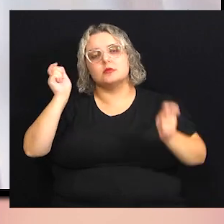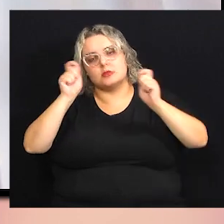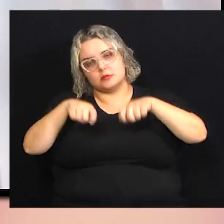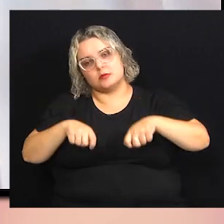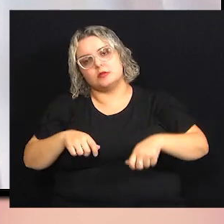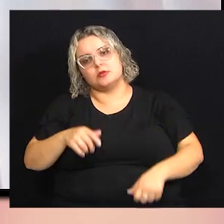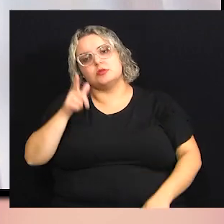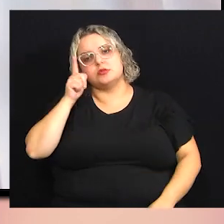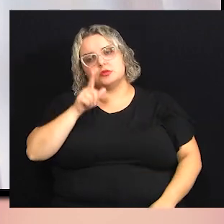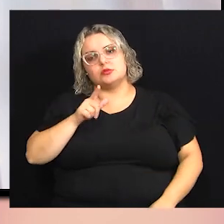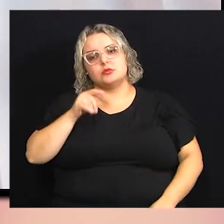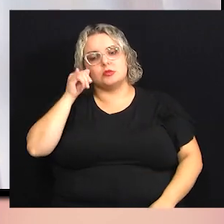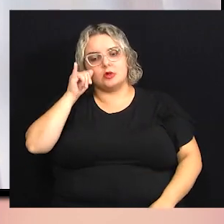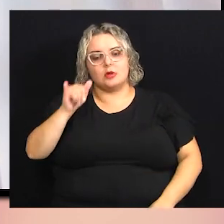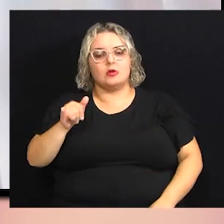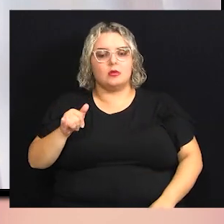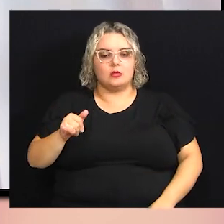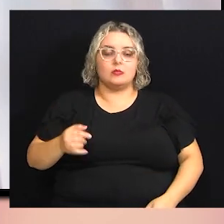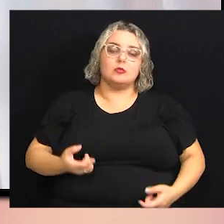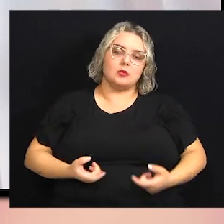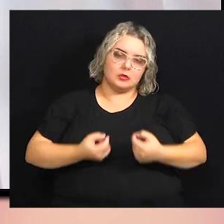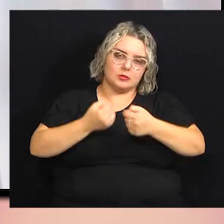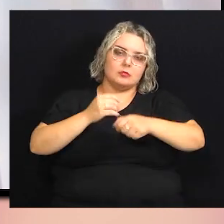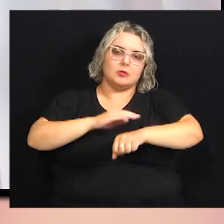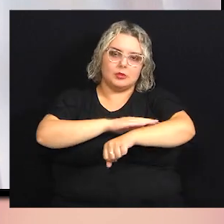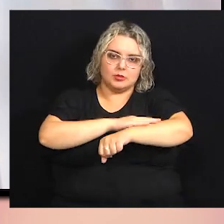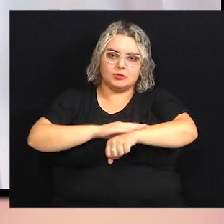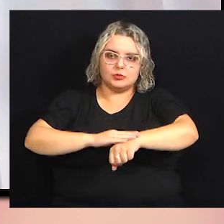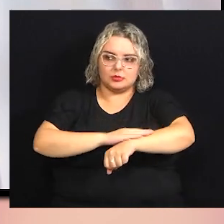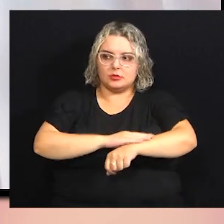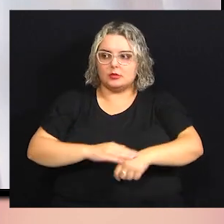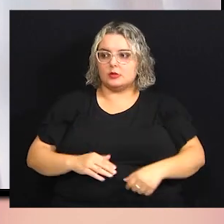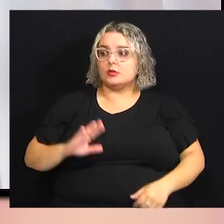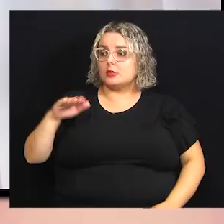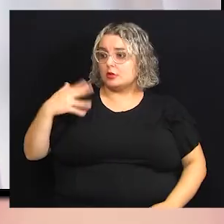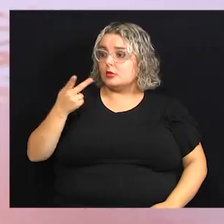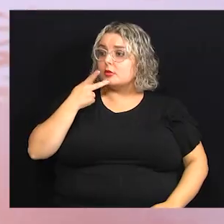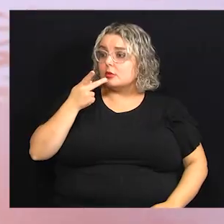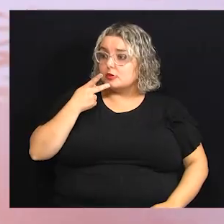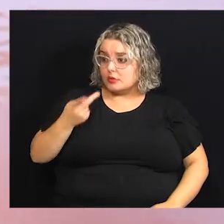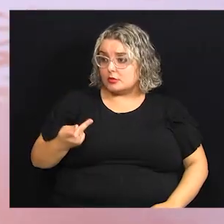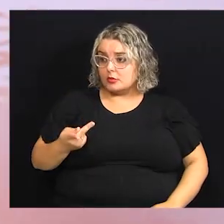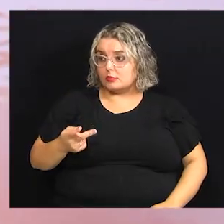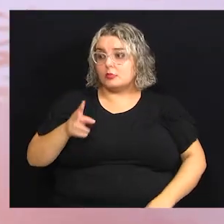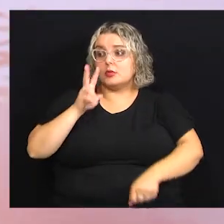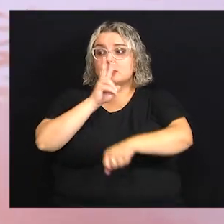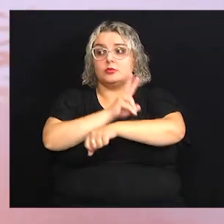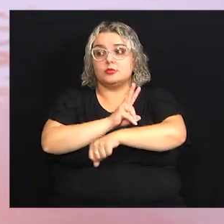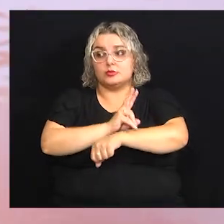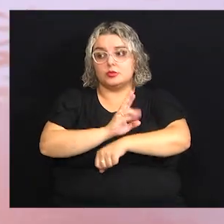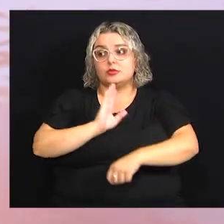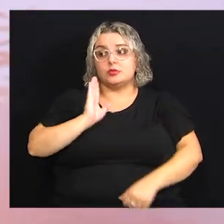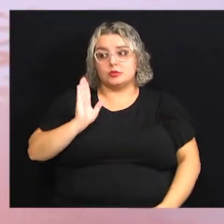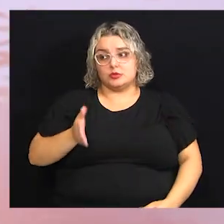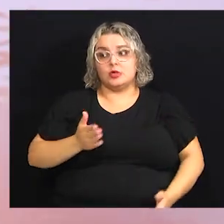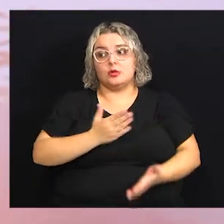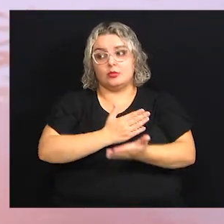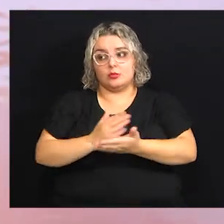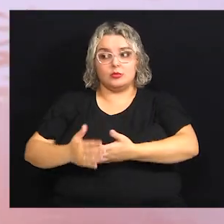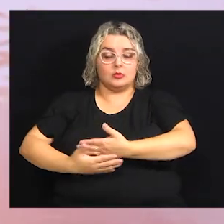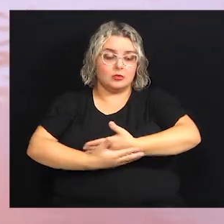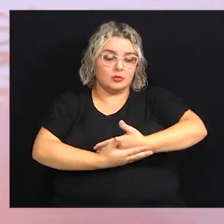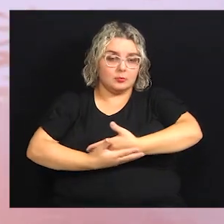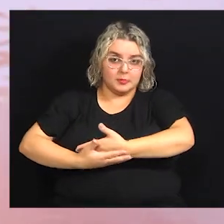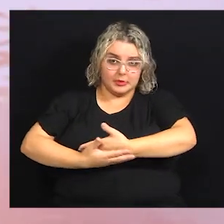mais eficientes da gente conseguir prevenir o aparecimento de um câncer de pele. E quando a gente fala de proteção, já é